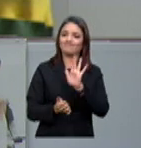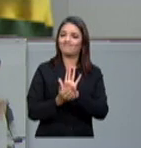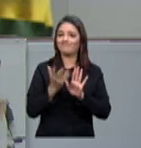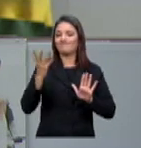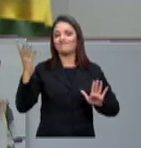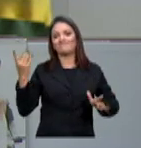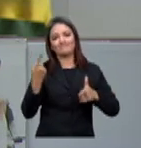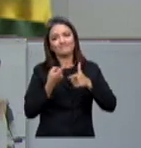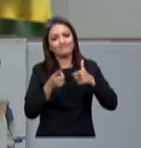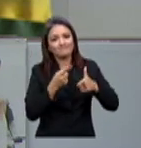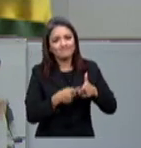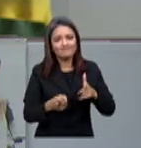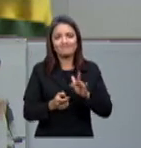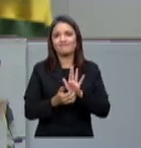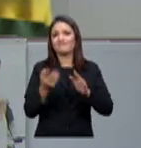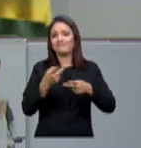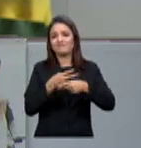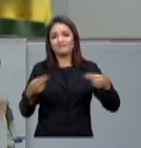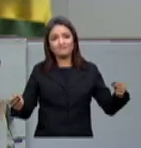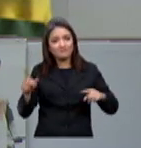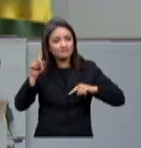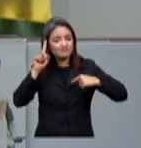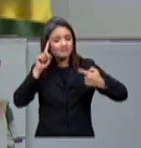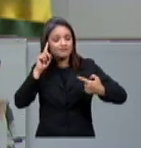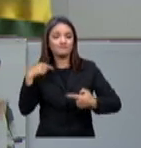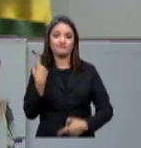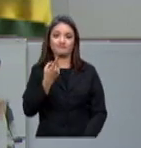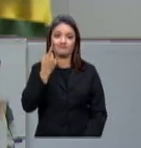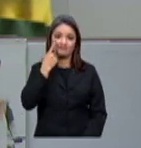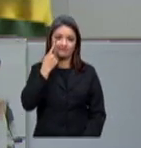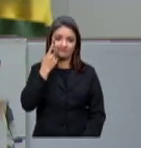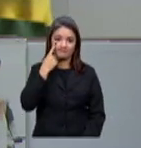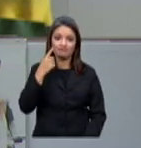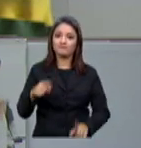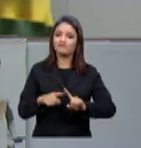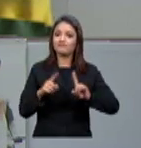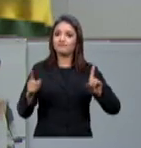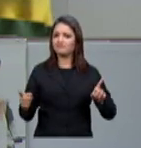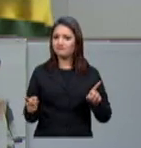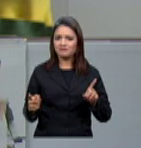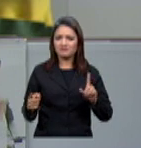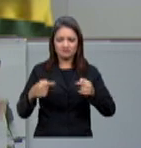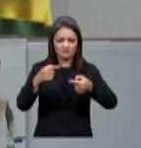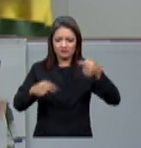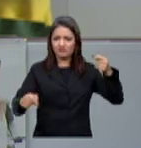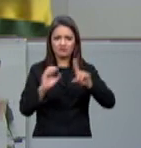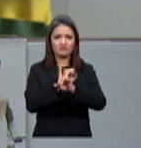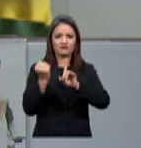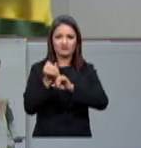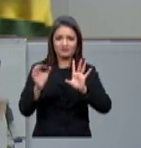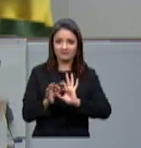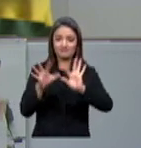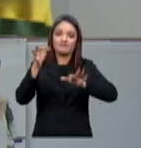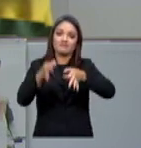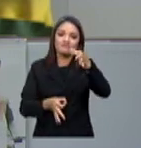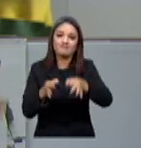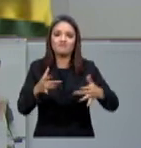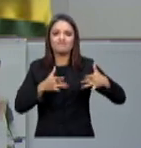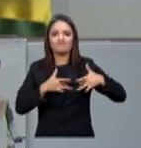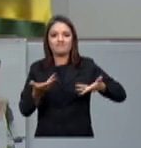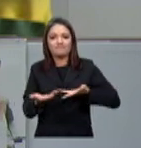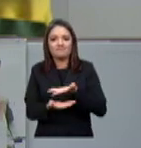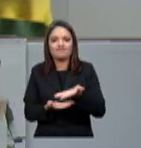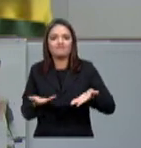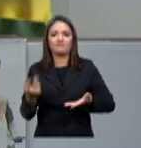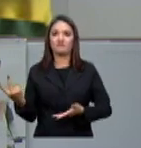são as fraturas que nós vemos a cada dia e que não é o que representa a sociedade livre Justa e solidária com valores de